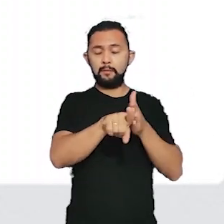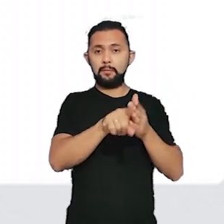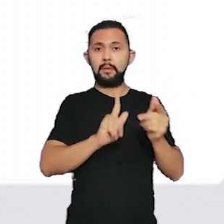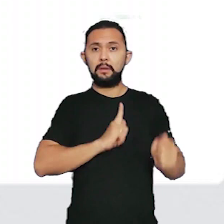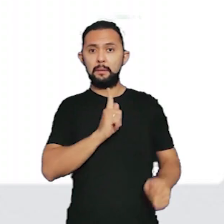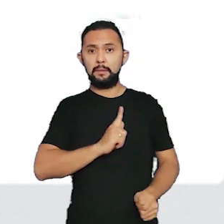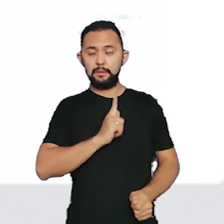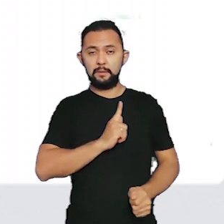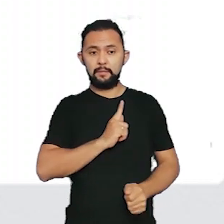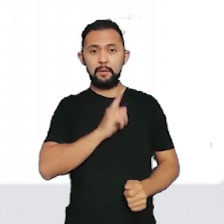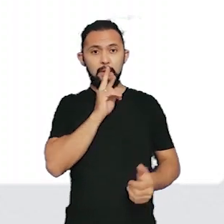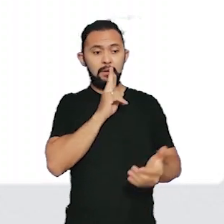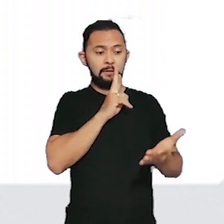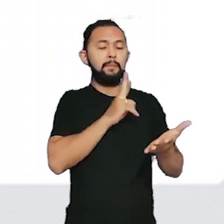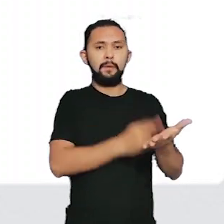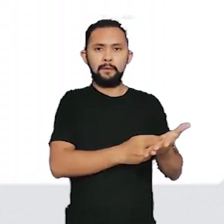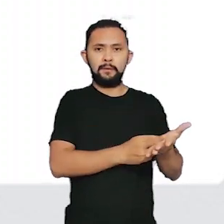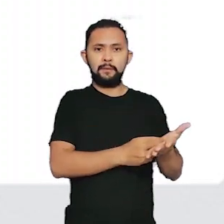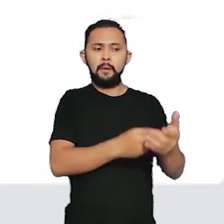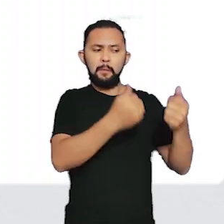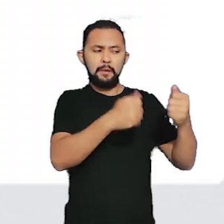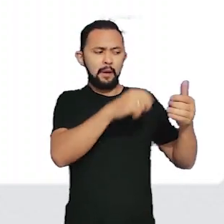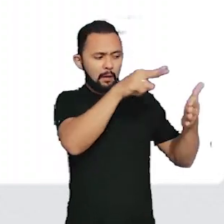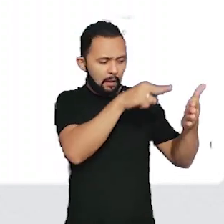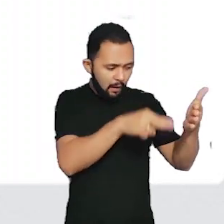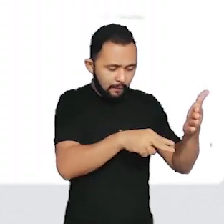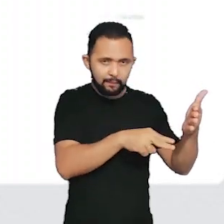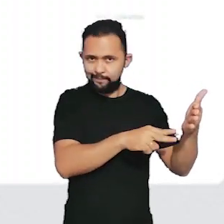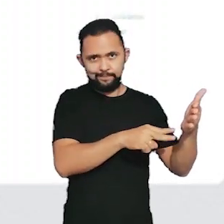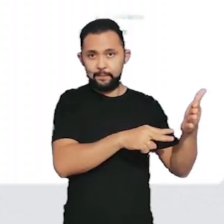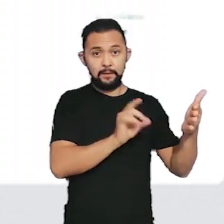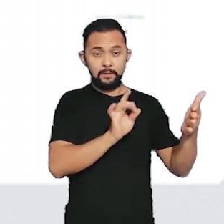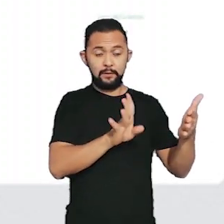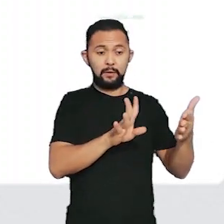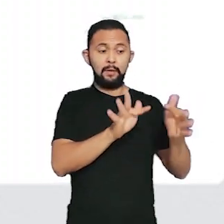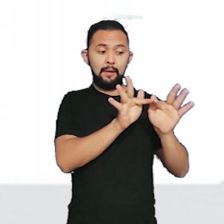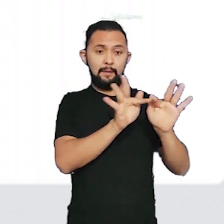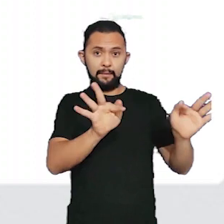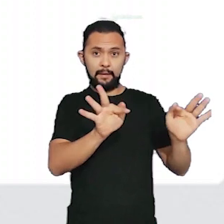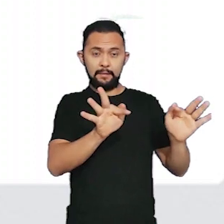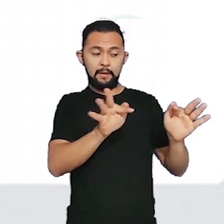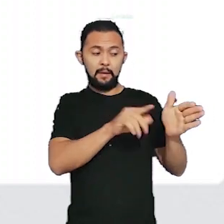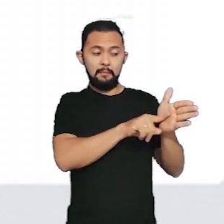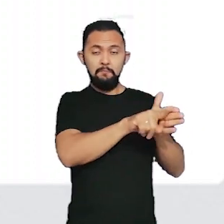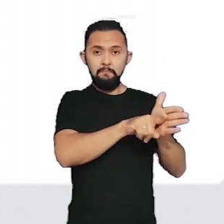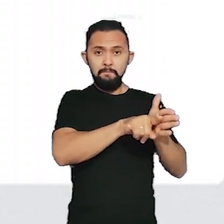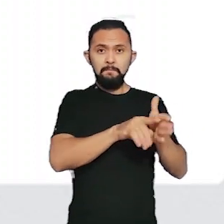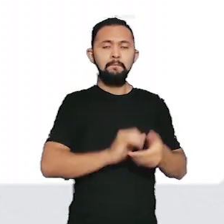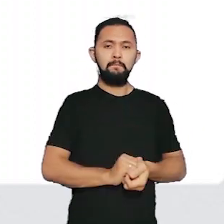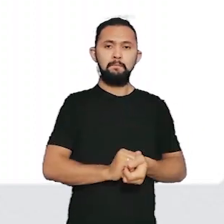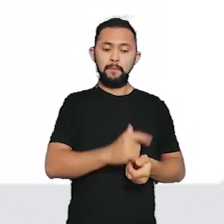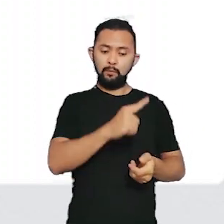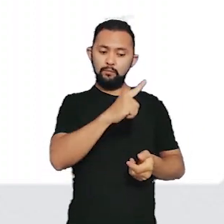ler o texto para a gente responder a questão. Vamos logo aí direto para a análise da frase, da oração. Então, tem